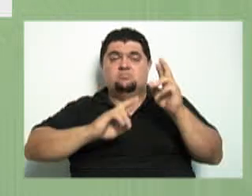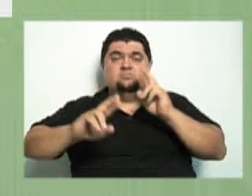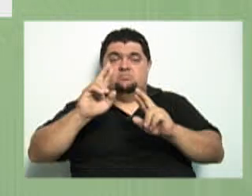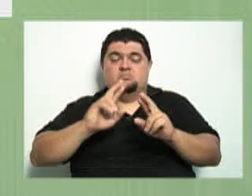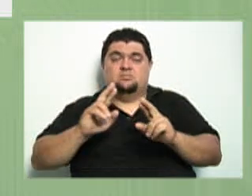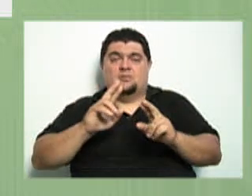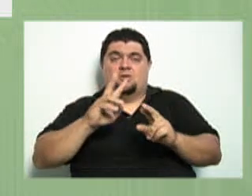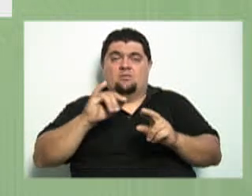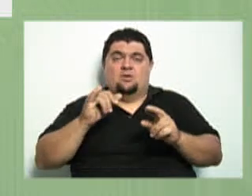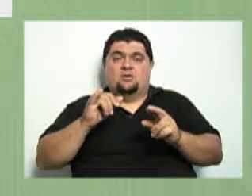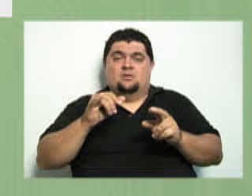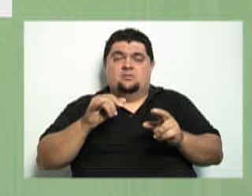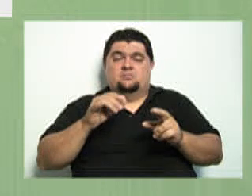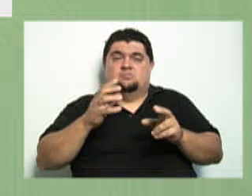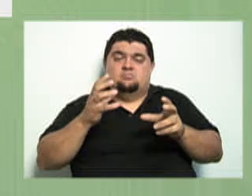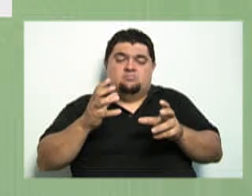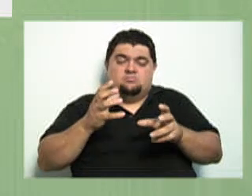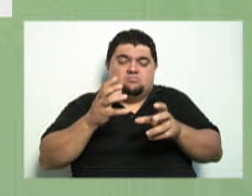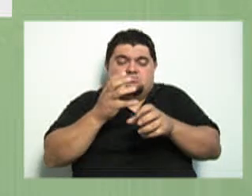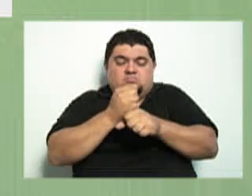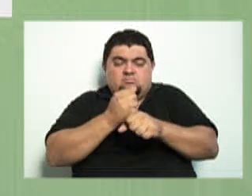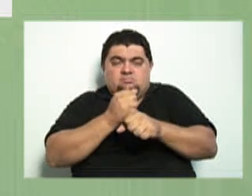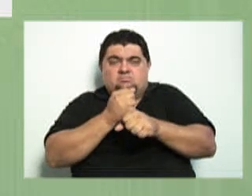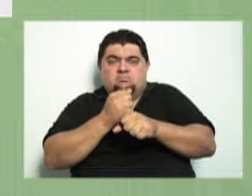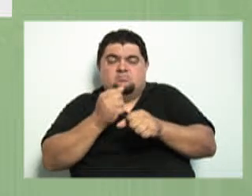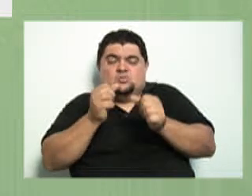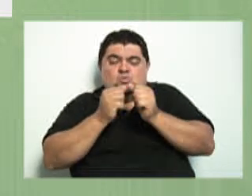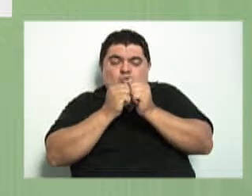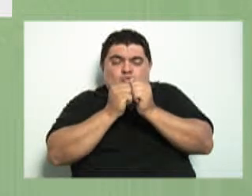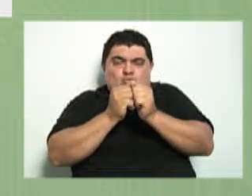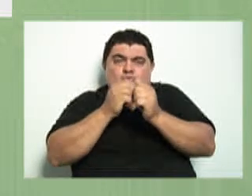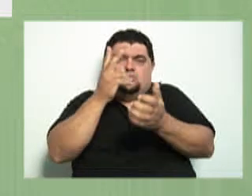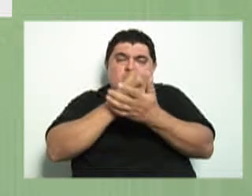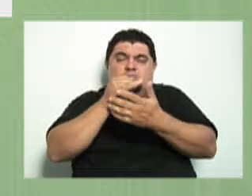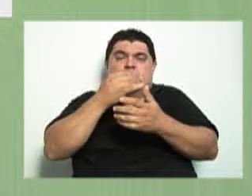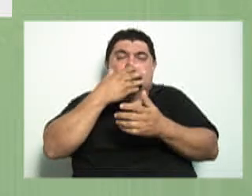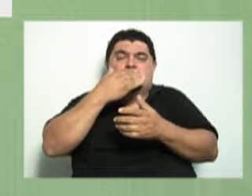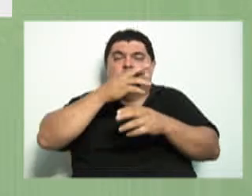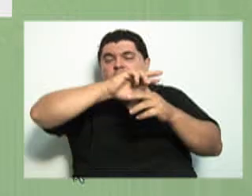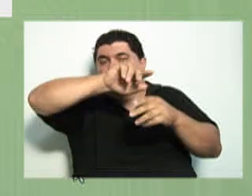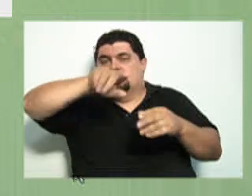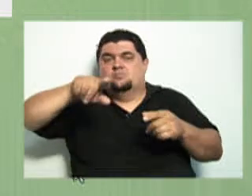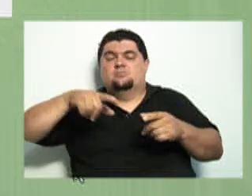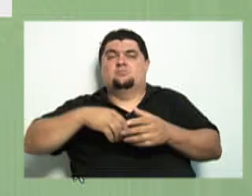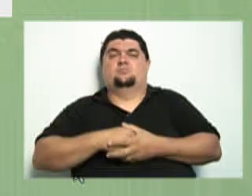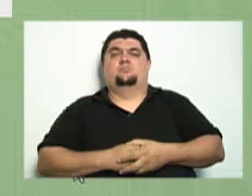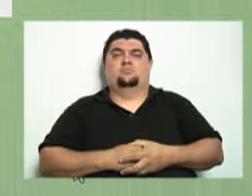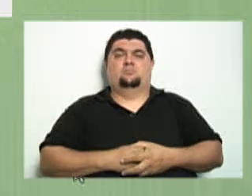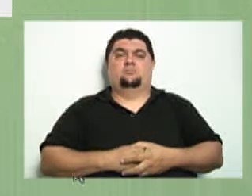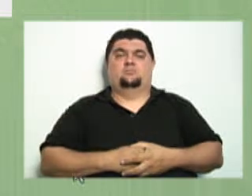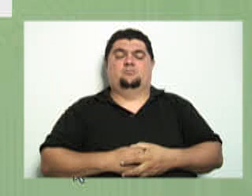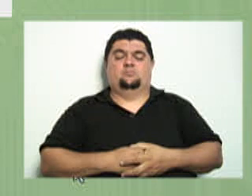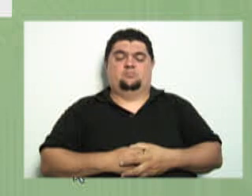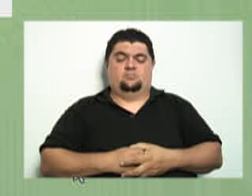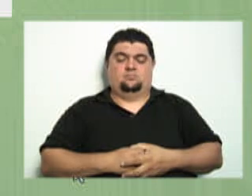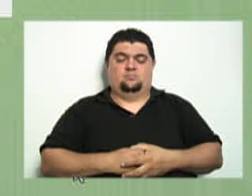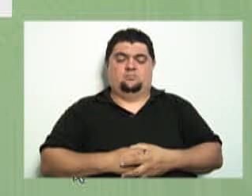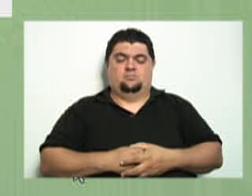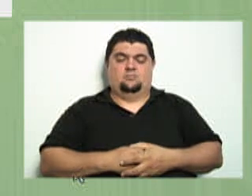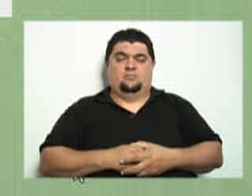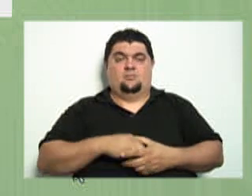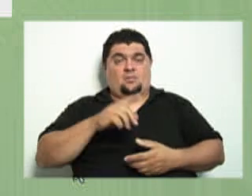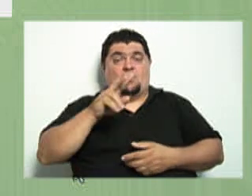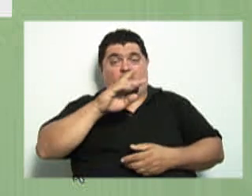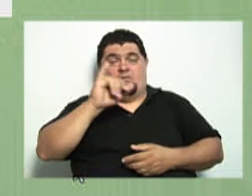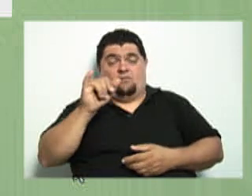mais concentrado nessa gradação de cores, que vai indicar resultados mais baixos. Isso aqui é uma coisa que